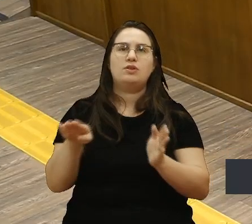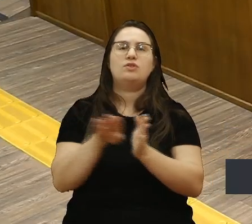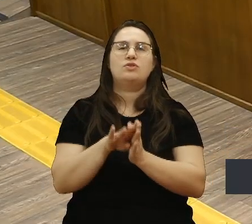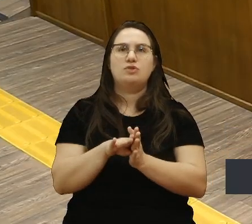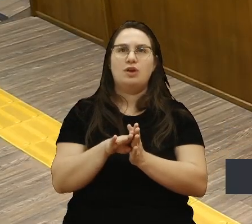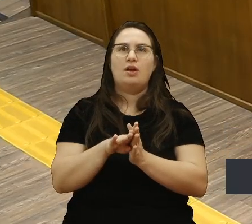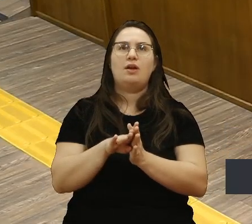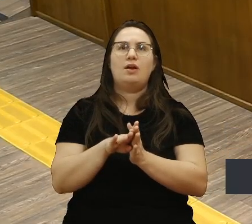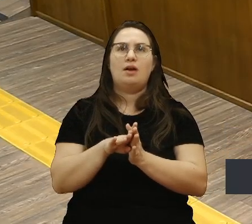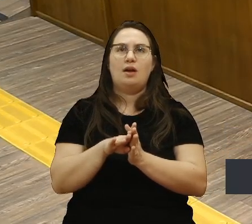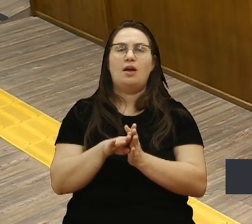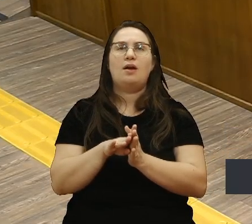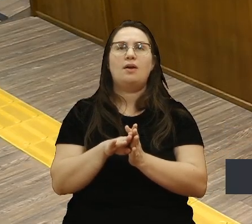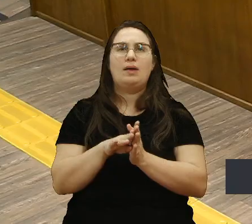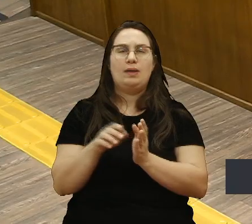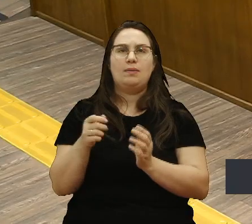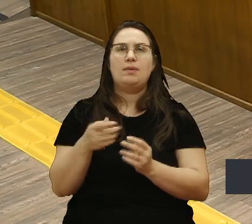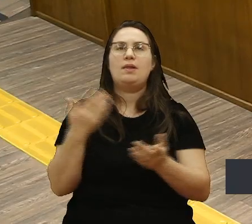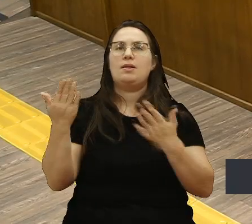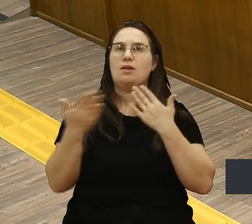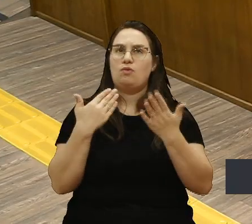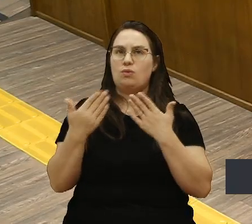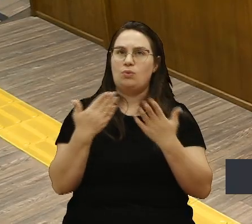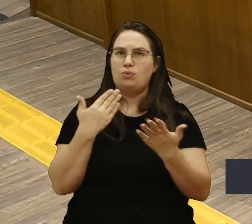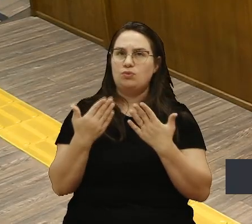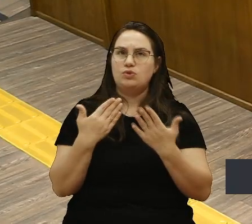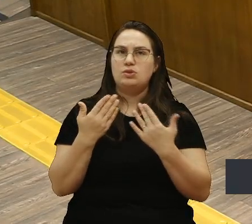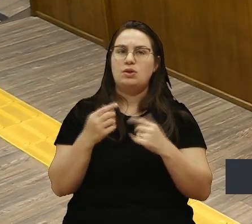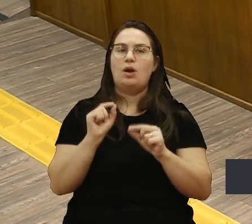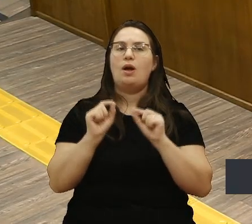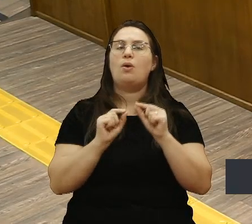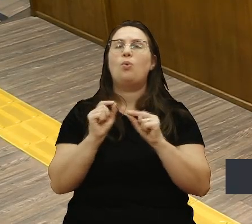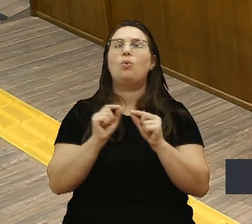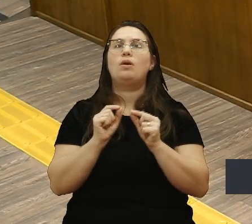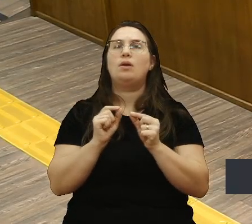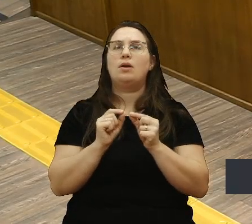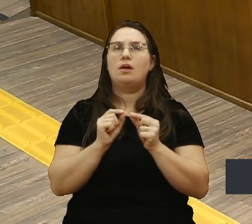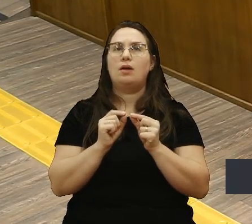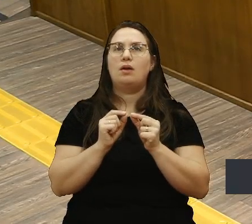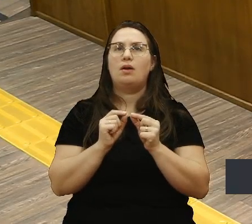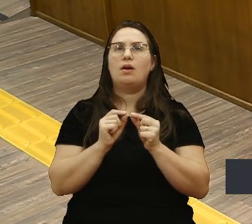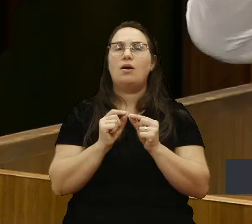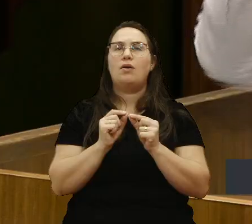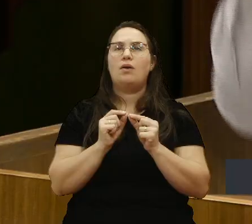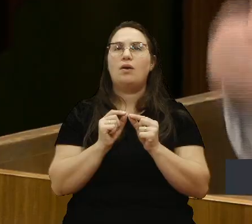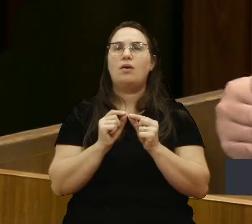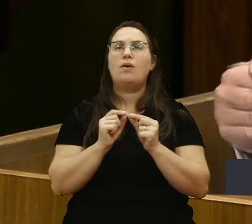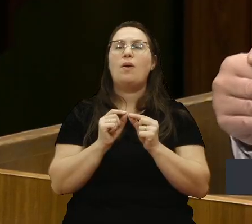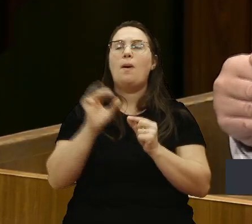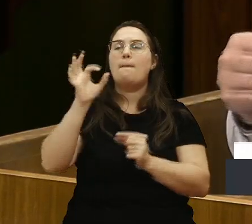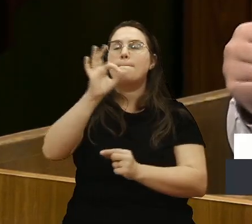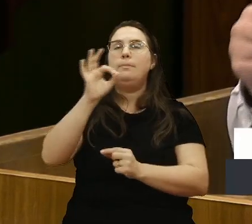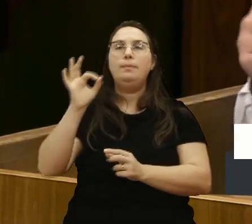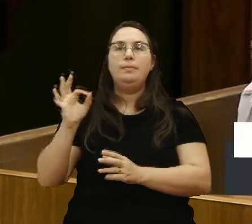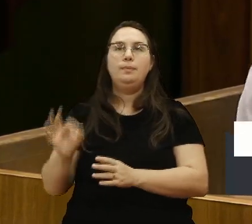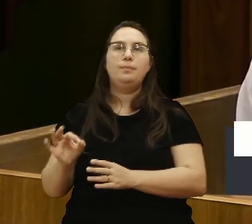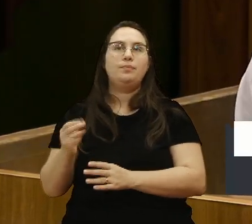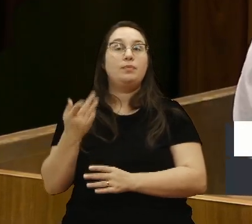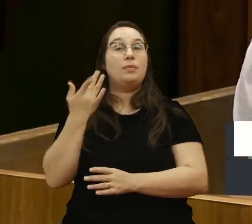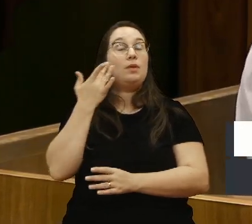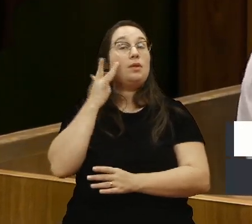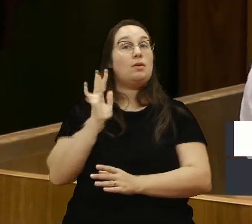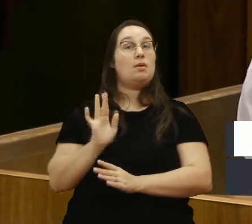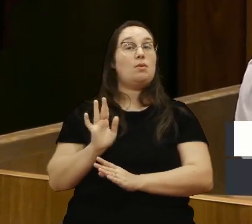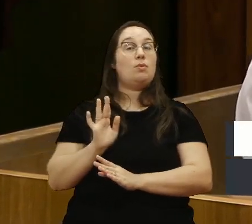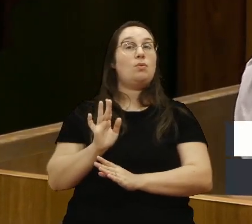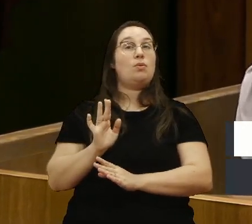o vereador Liberado também falou que a gente tem que discutir, a questão é a seguinte, você implanta um percentual, que se eu não me engano já está